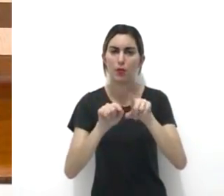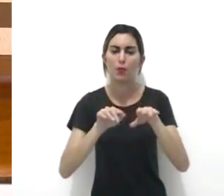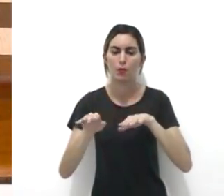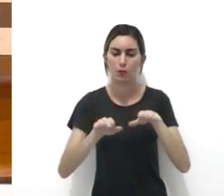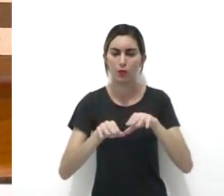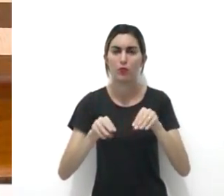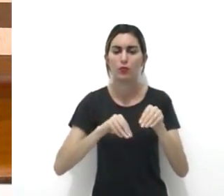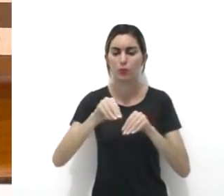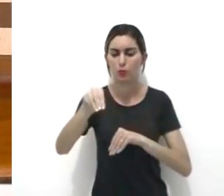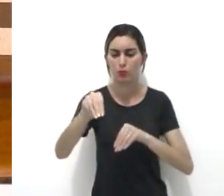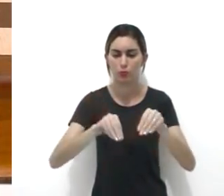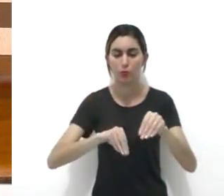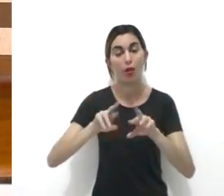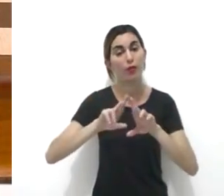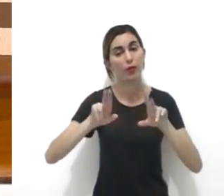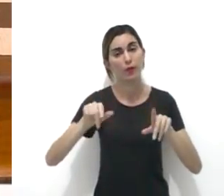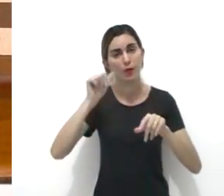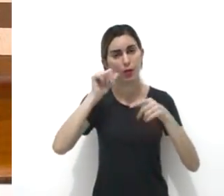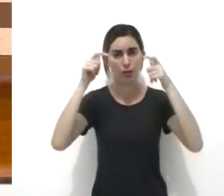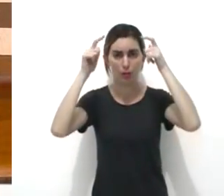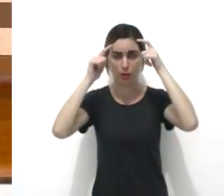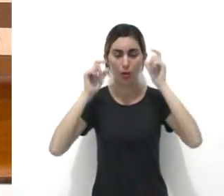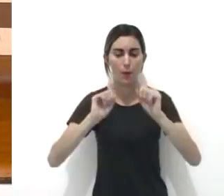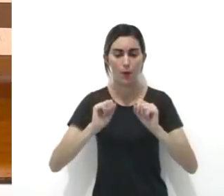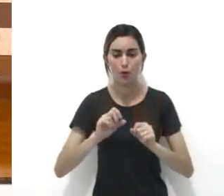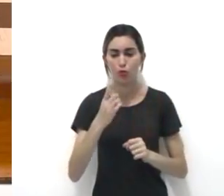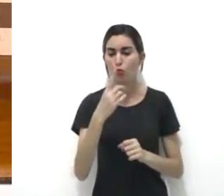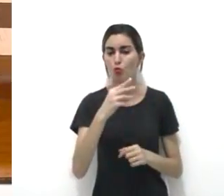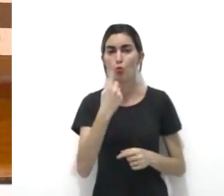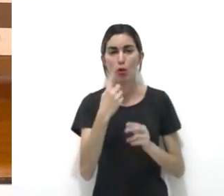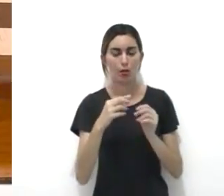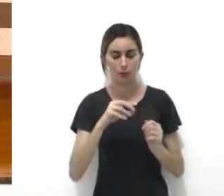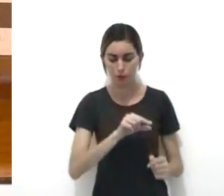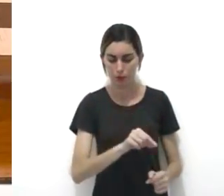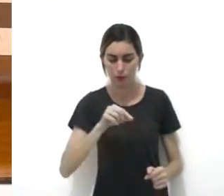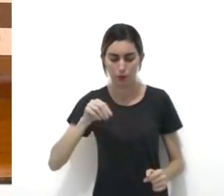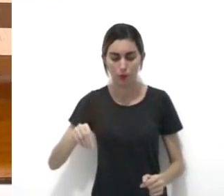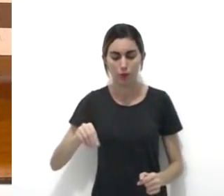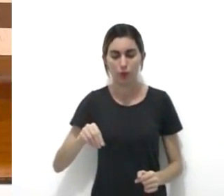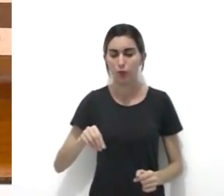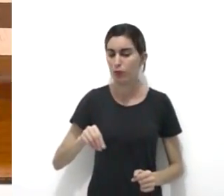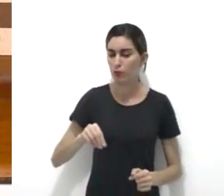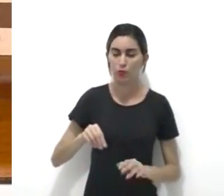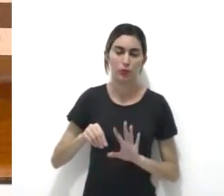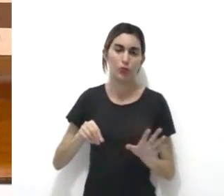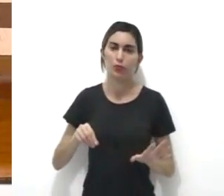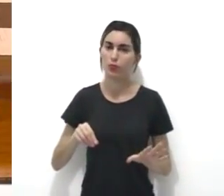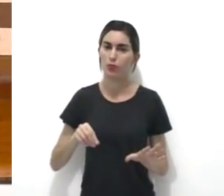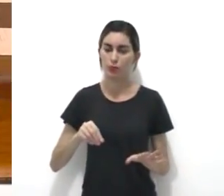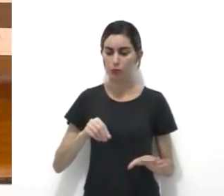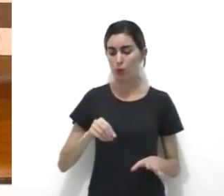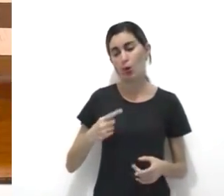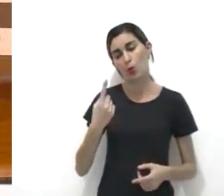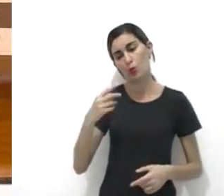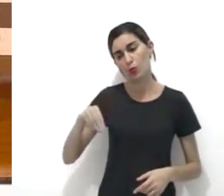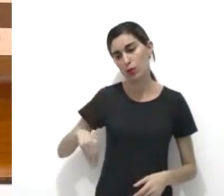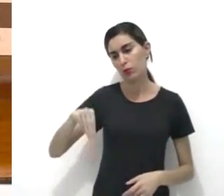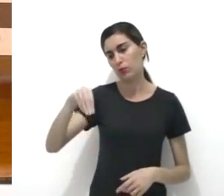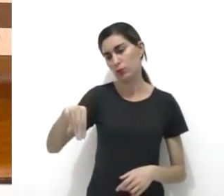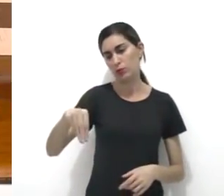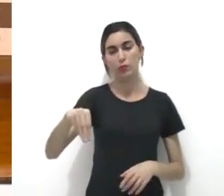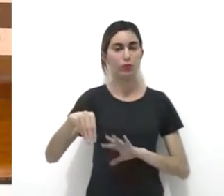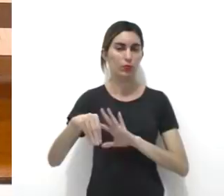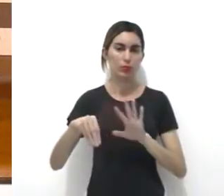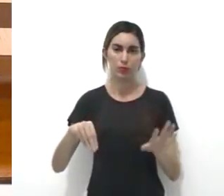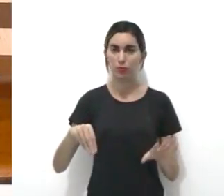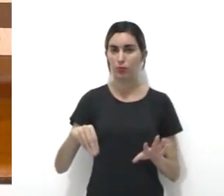esses movimentos, só que diferente da rainha, ele só pode andar uma casa. Então, ele pode andar uma casa na vertical,